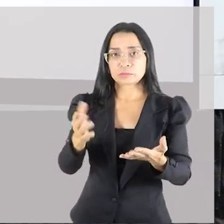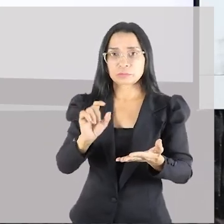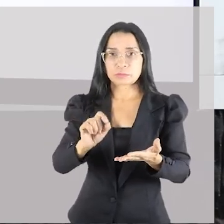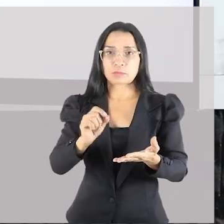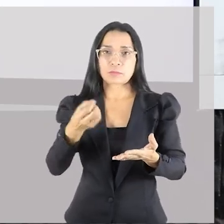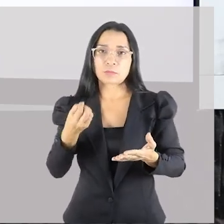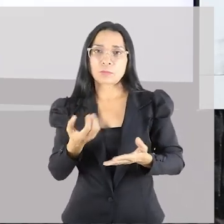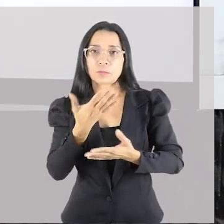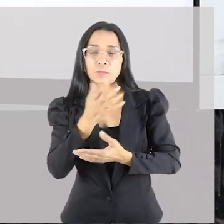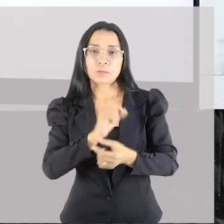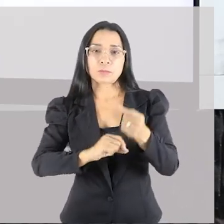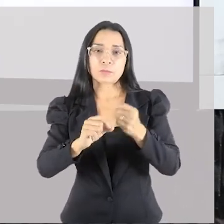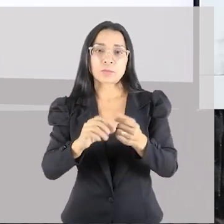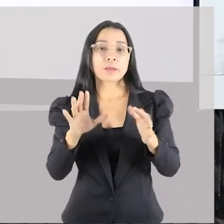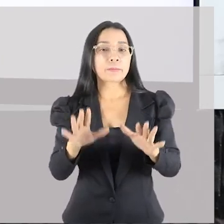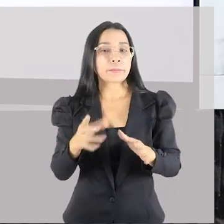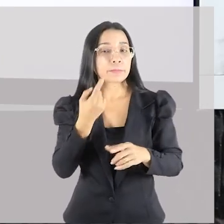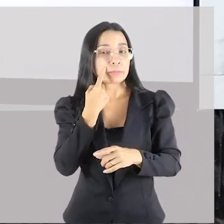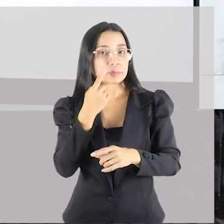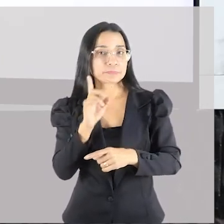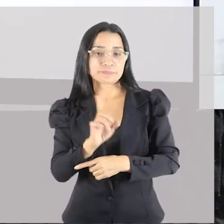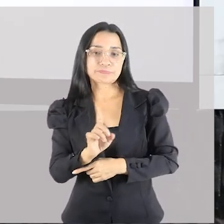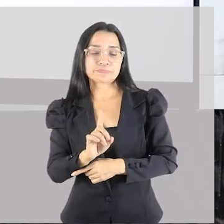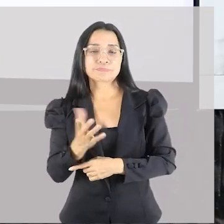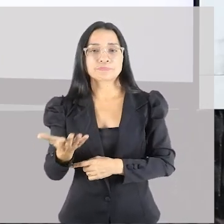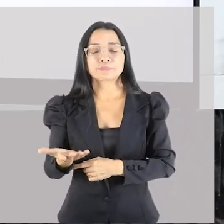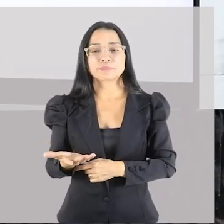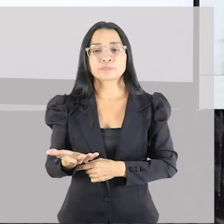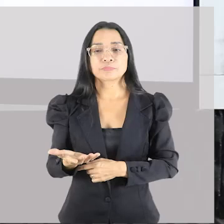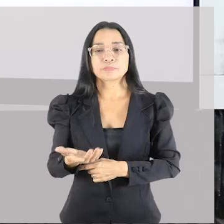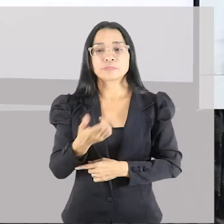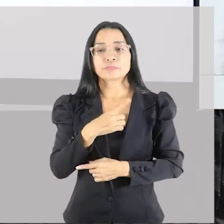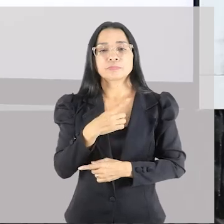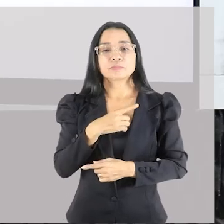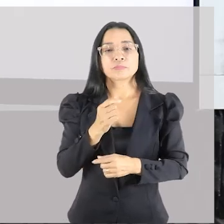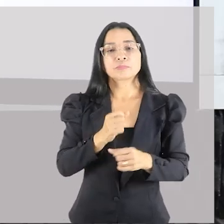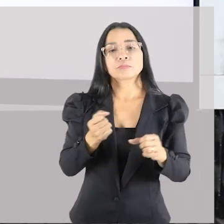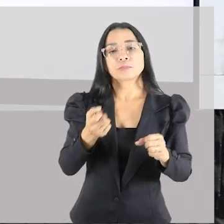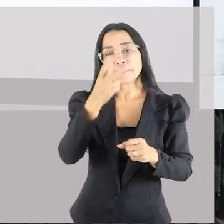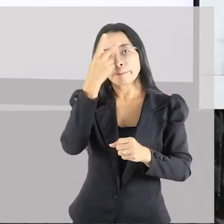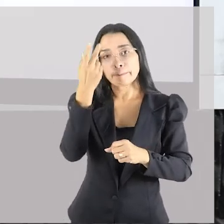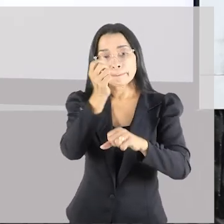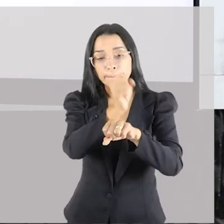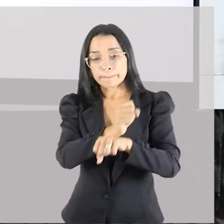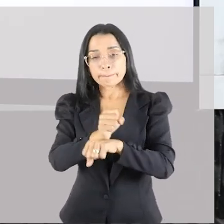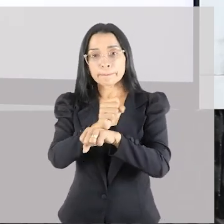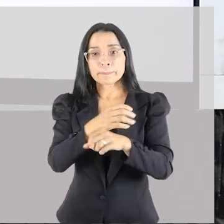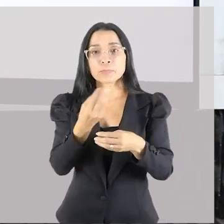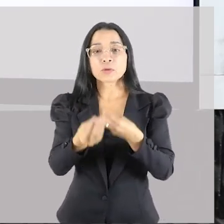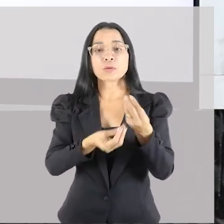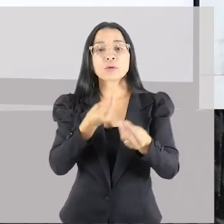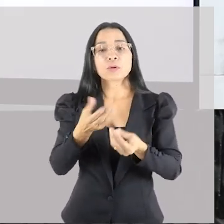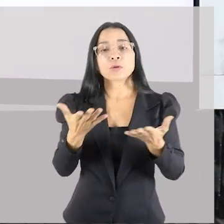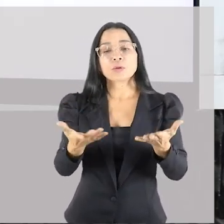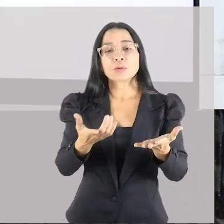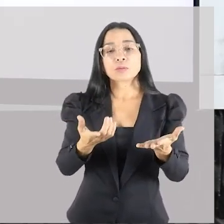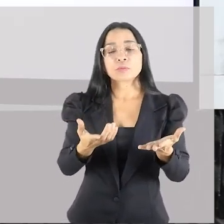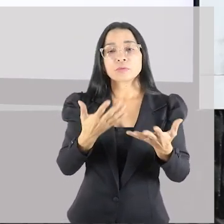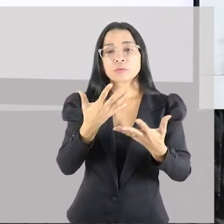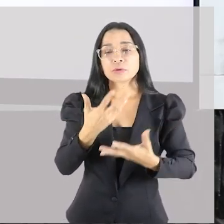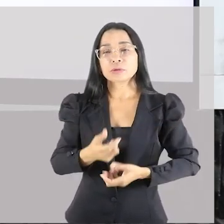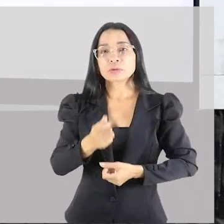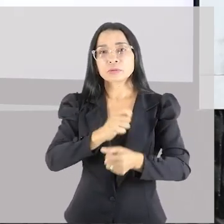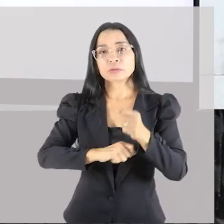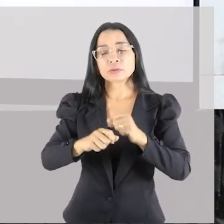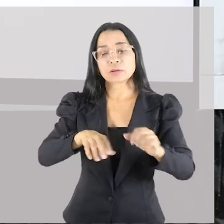iria beneficiá-los, mas ele viu que não. Então, bom, eu tenho escravizados, então como é que eu vou estar num movimento que é contra